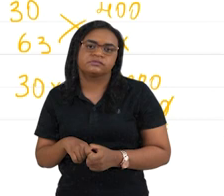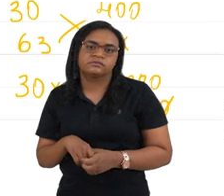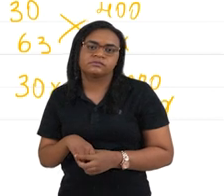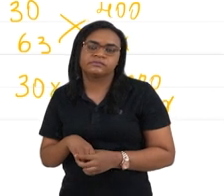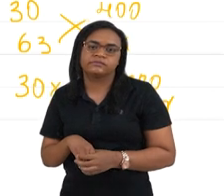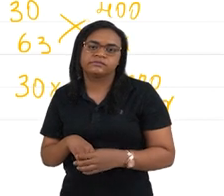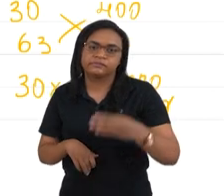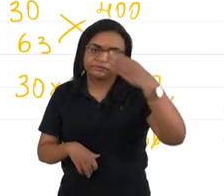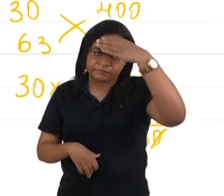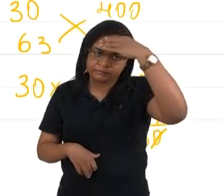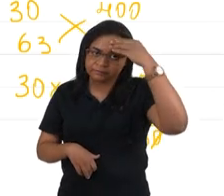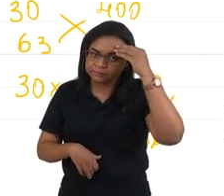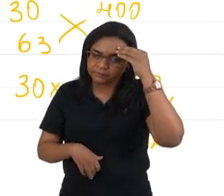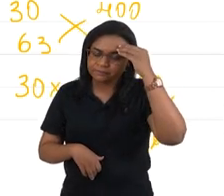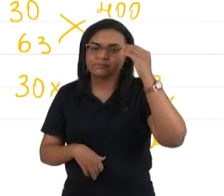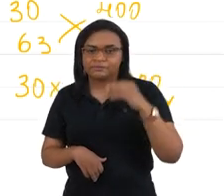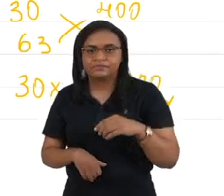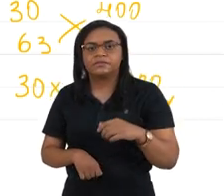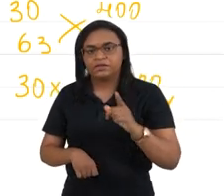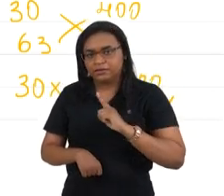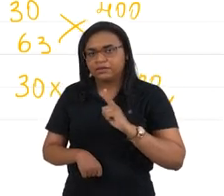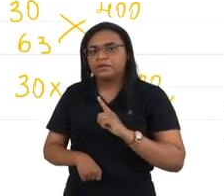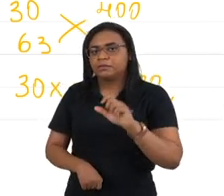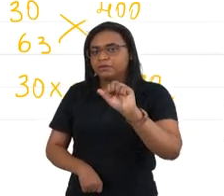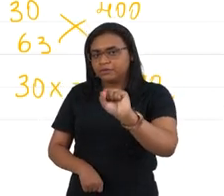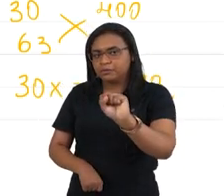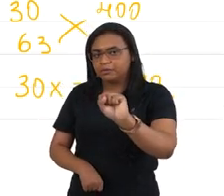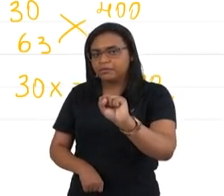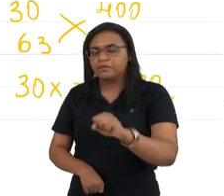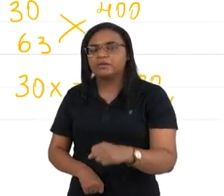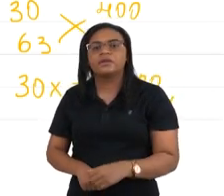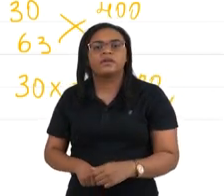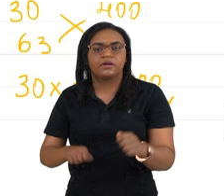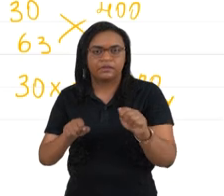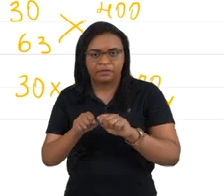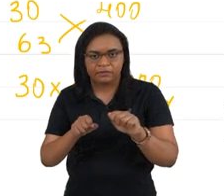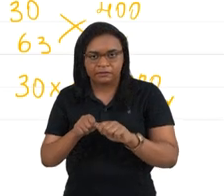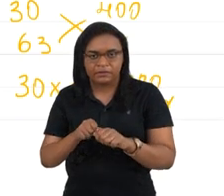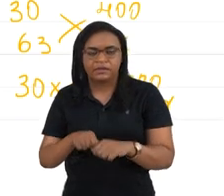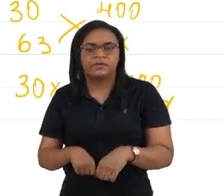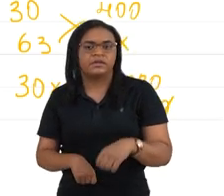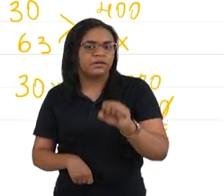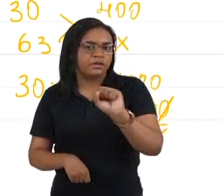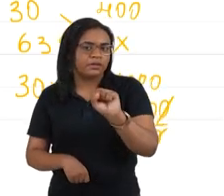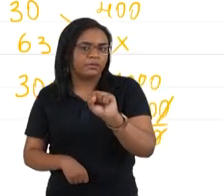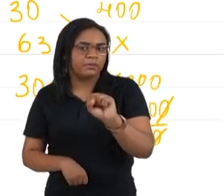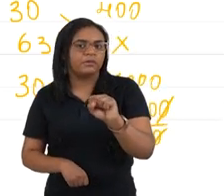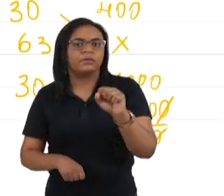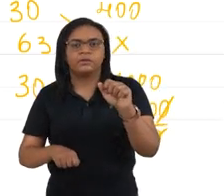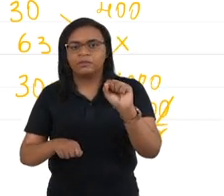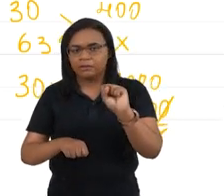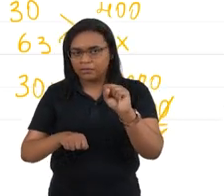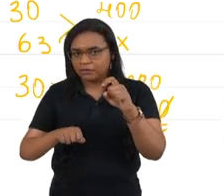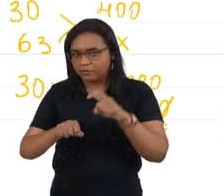Eu esqueci que nós temos aqui o 8. Então, aqui é só fazer o seguinte, pessoal, é 8, ó. Porque 8